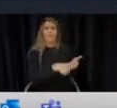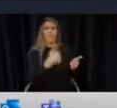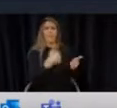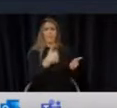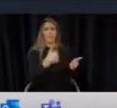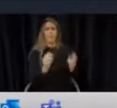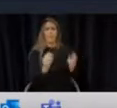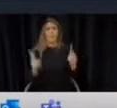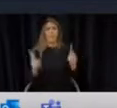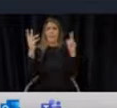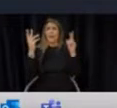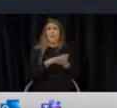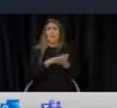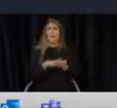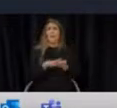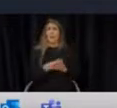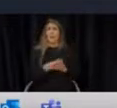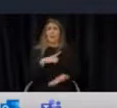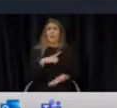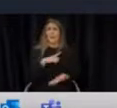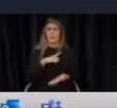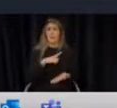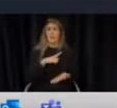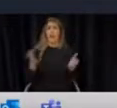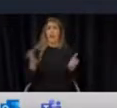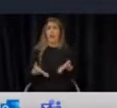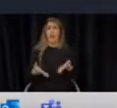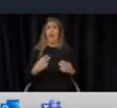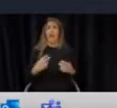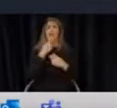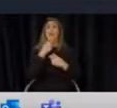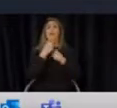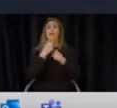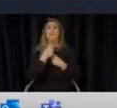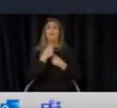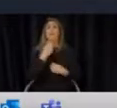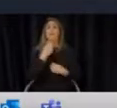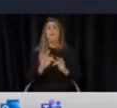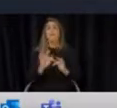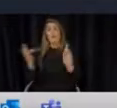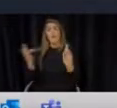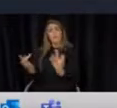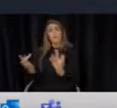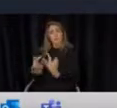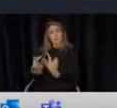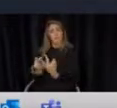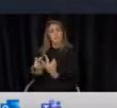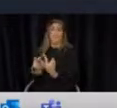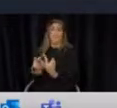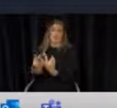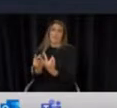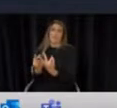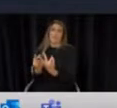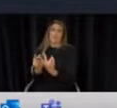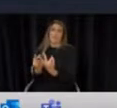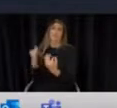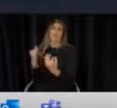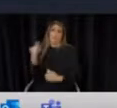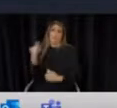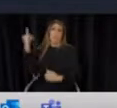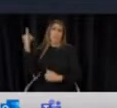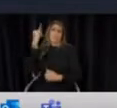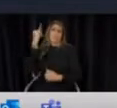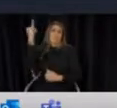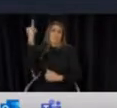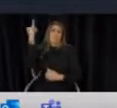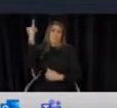Hoje, o que prevalece é a vontade da nossa família. Então, não sei se vocês já viram alguma campanha, porque as campanhas geralmente são intensificadas agora